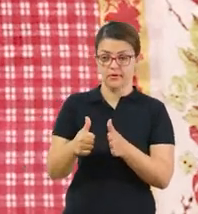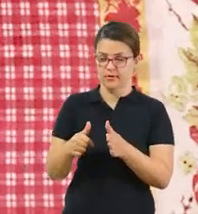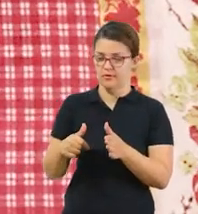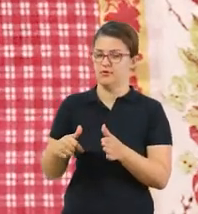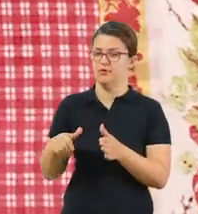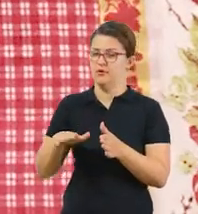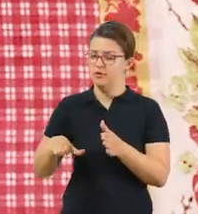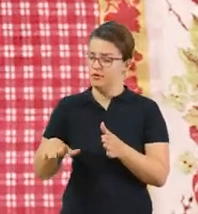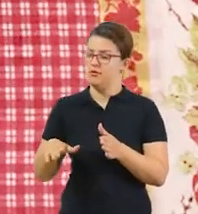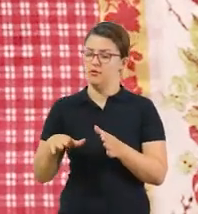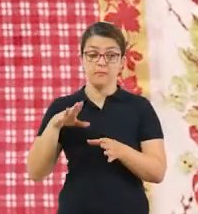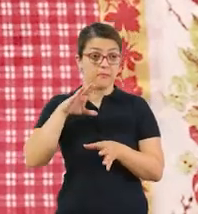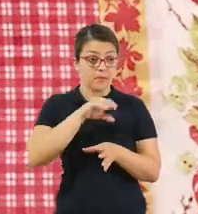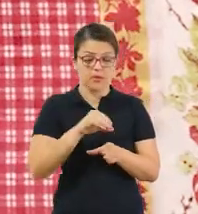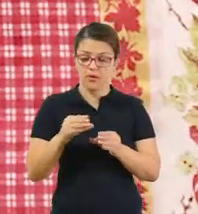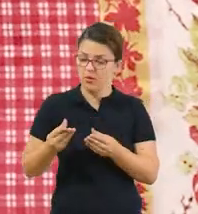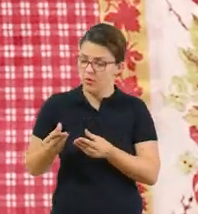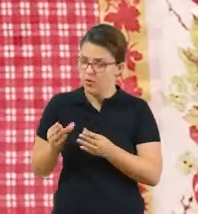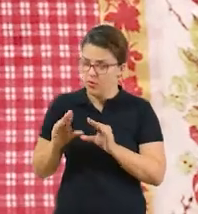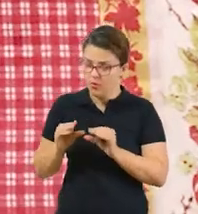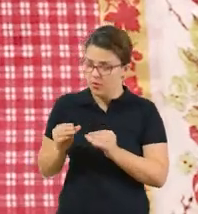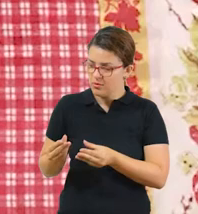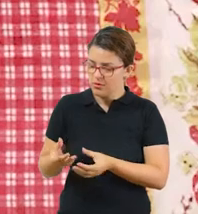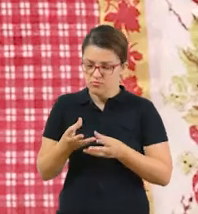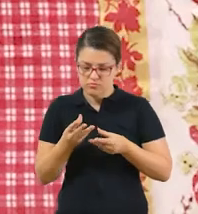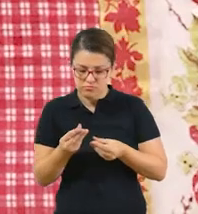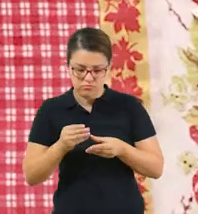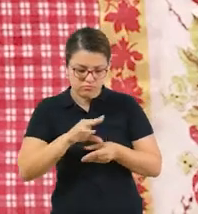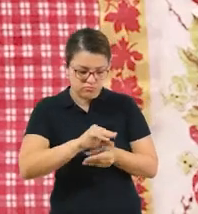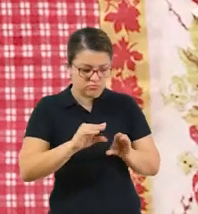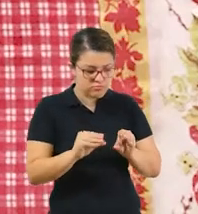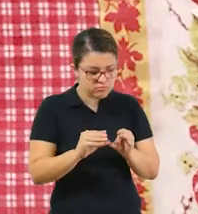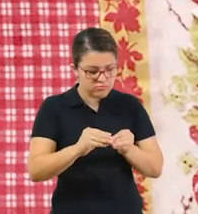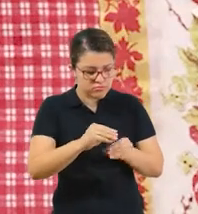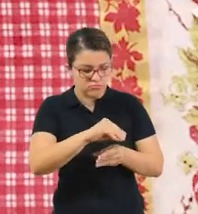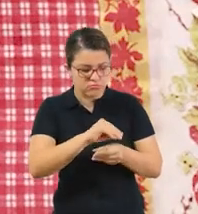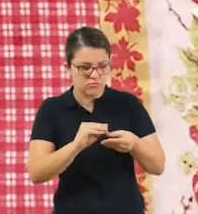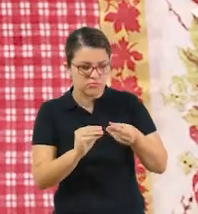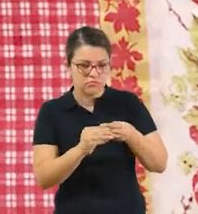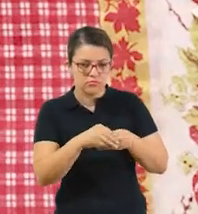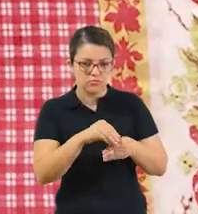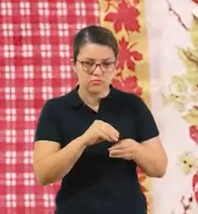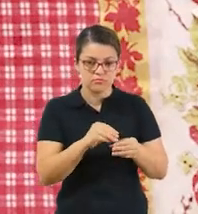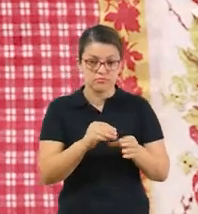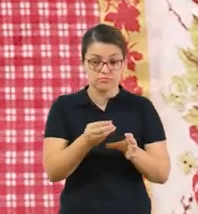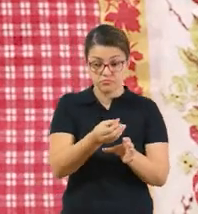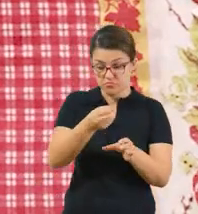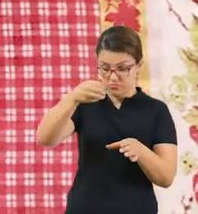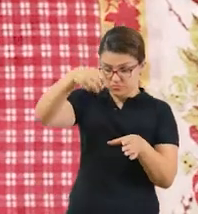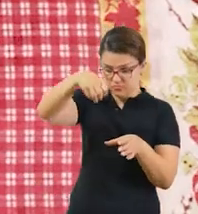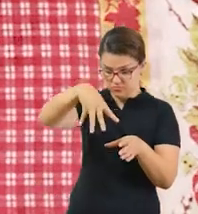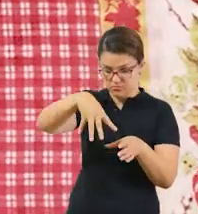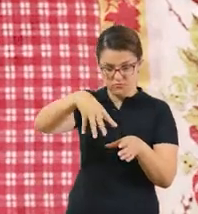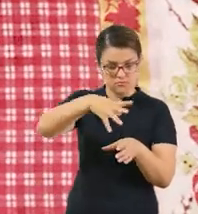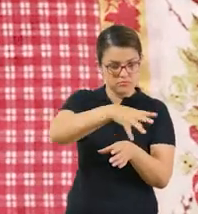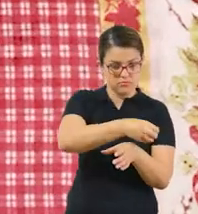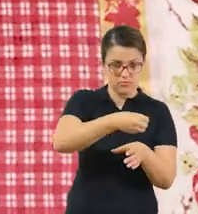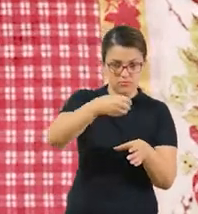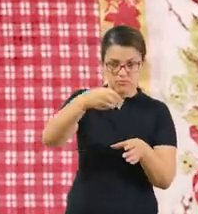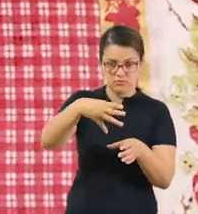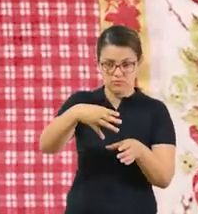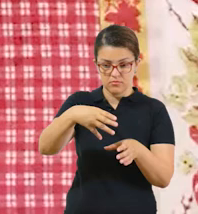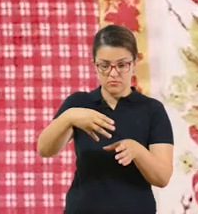E você primeiro deixa a criança manipular o algodão, sentir a textura, o peso. E aí você pede para ela colocar